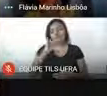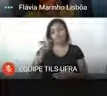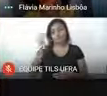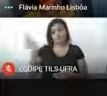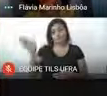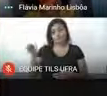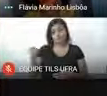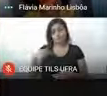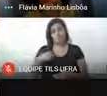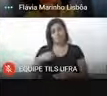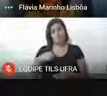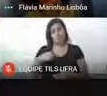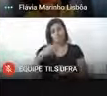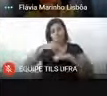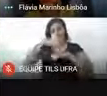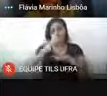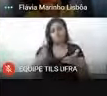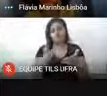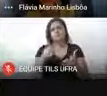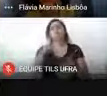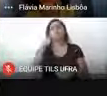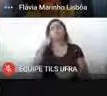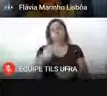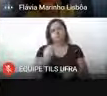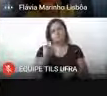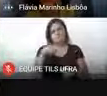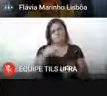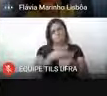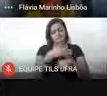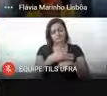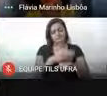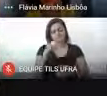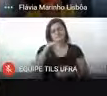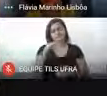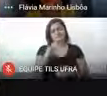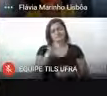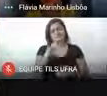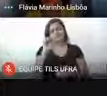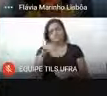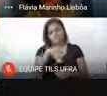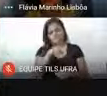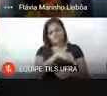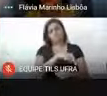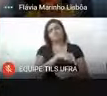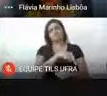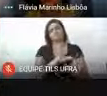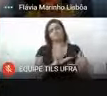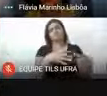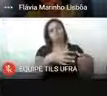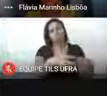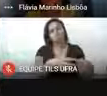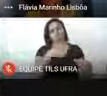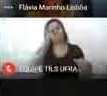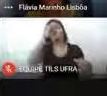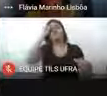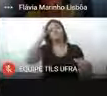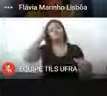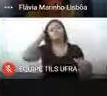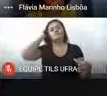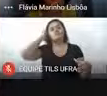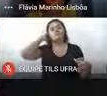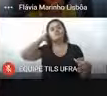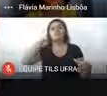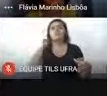com vocês, e naquilo que eu já tenho pesquisado, mas também aberto para nós realizarmos